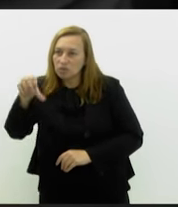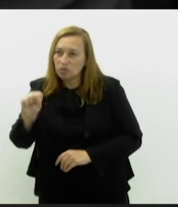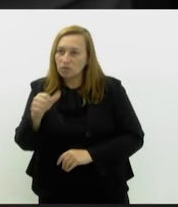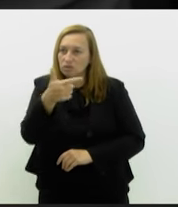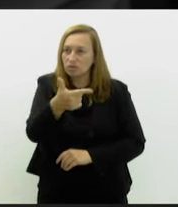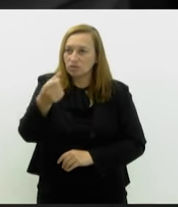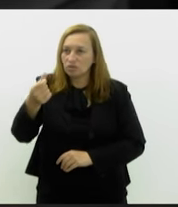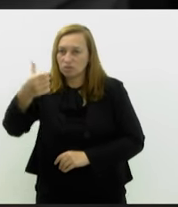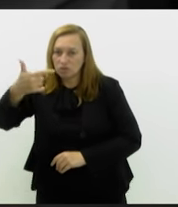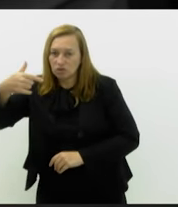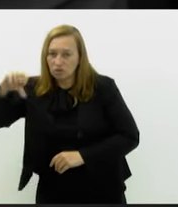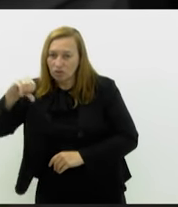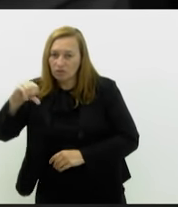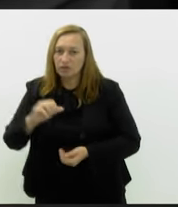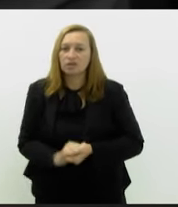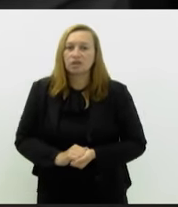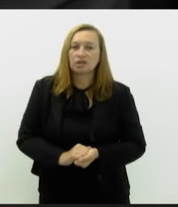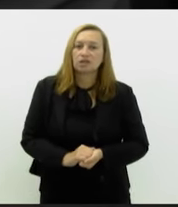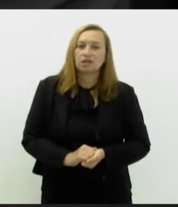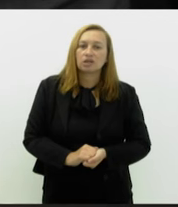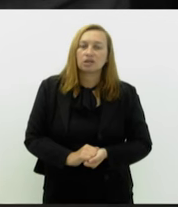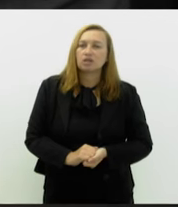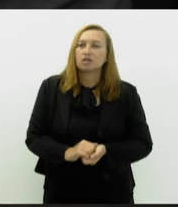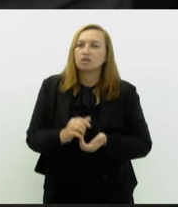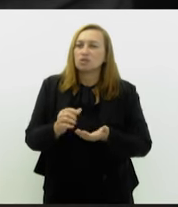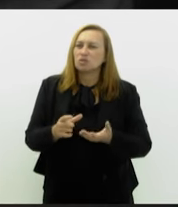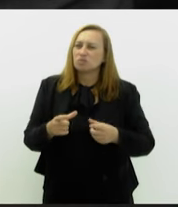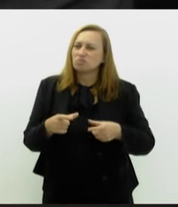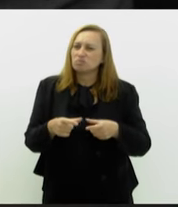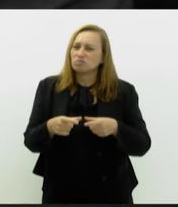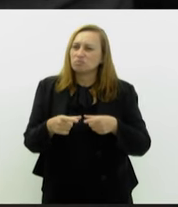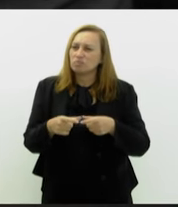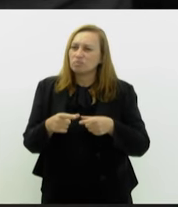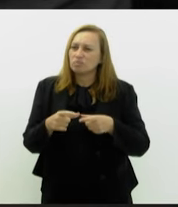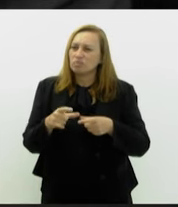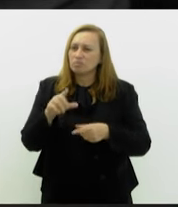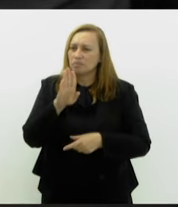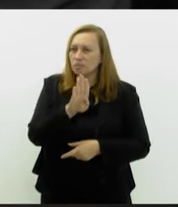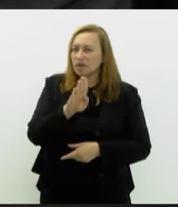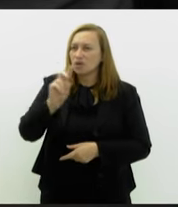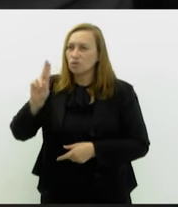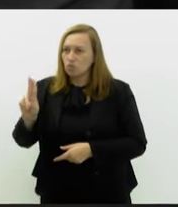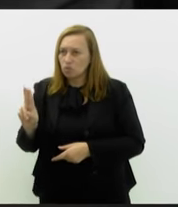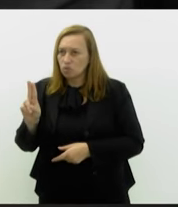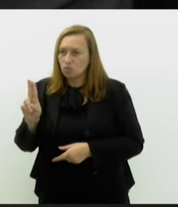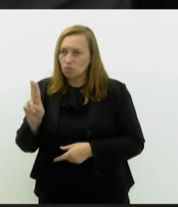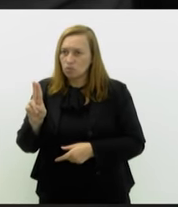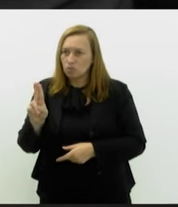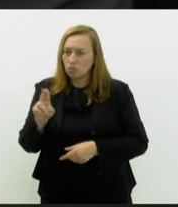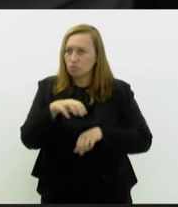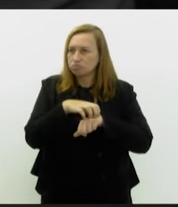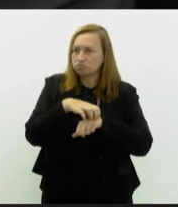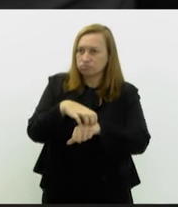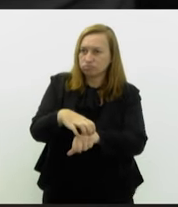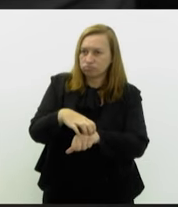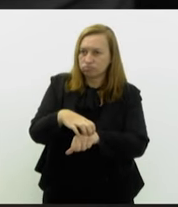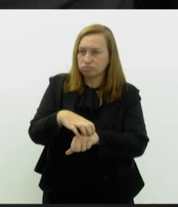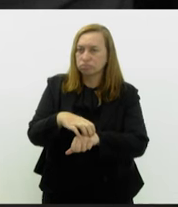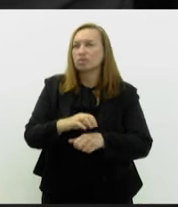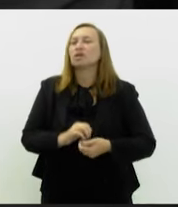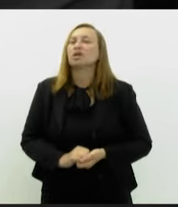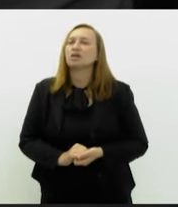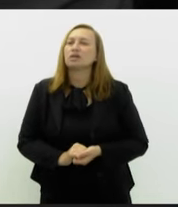de 2009, que trata do bilhete único nos serviços de transporte coletivo intermunicipal de